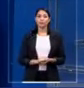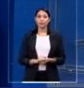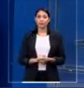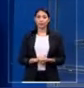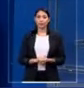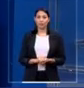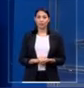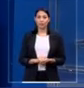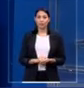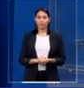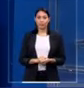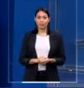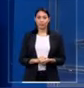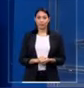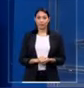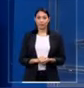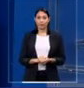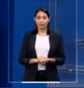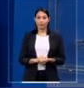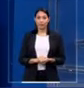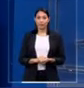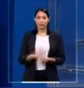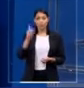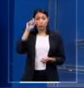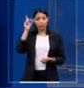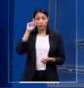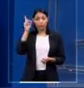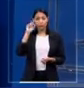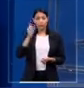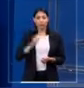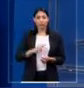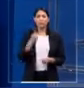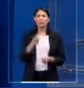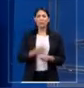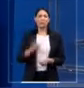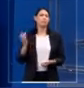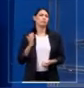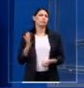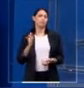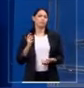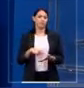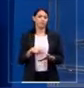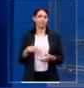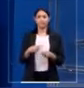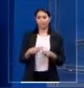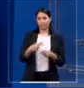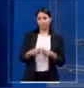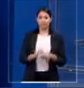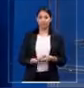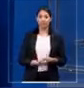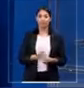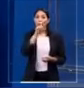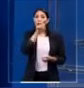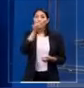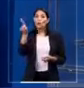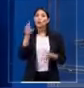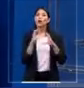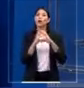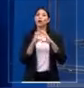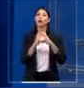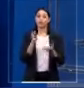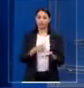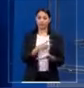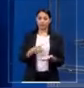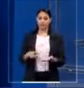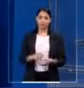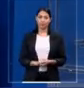Azul, 45. Todos os dias, milhões em prêmios nas loterias Caixa. Vamos chamar o quinto e último número da